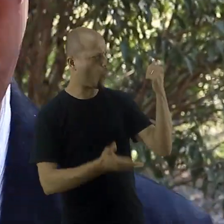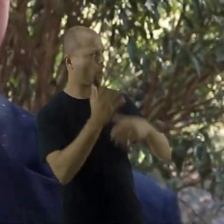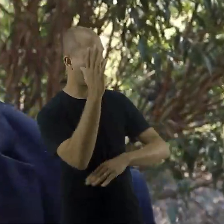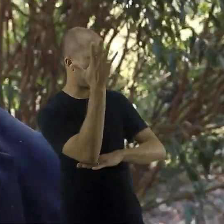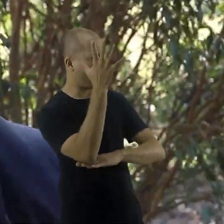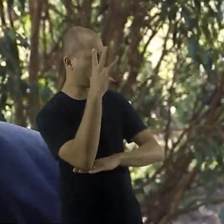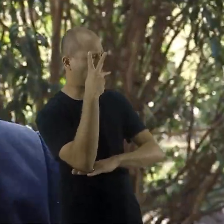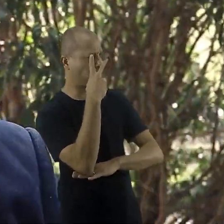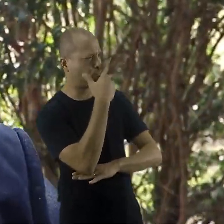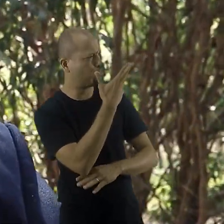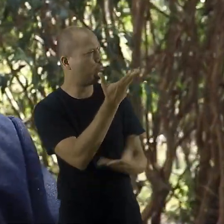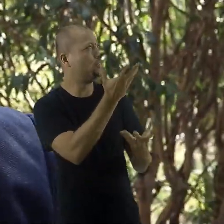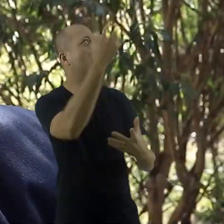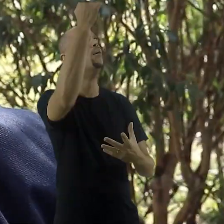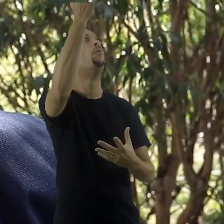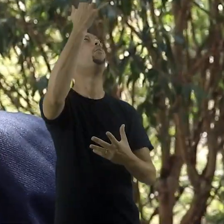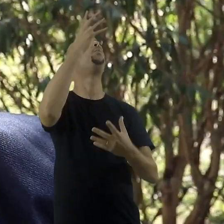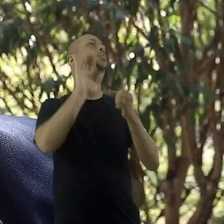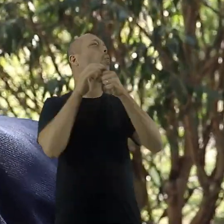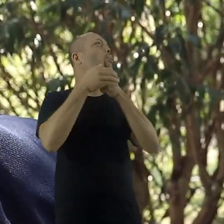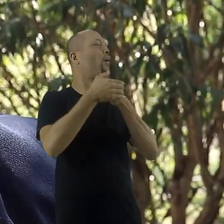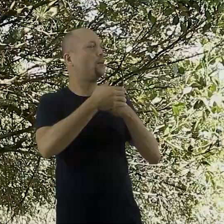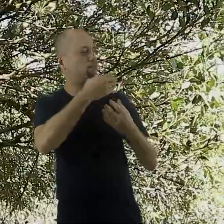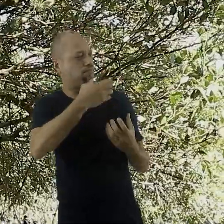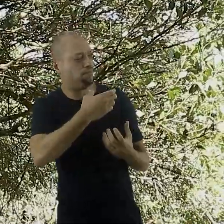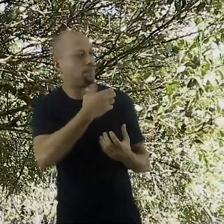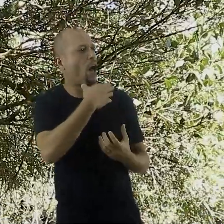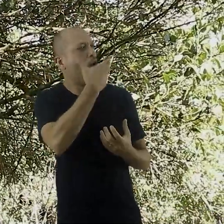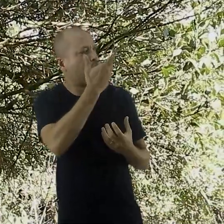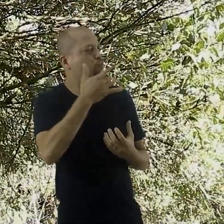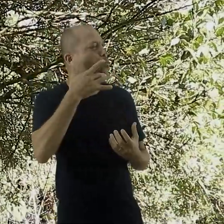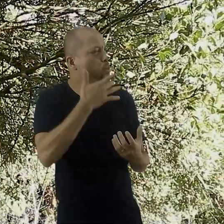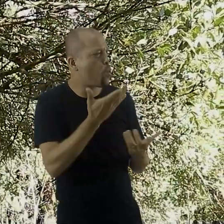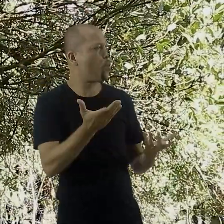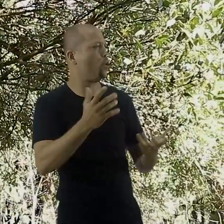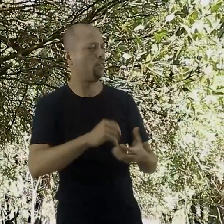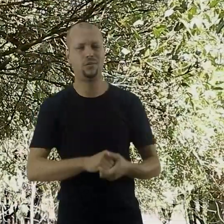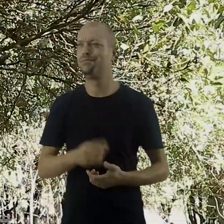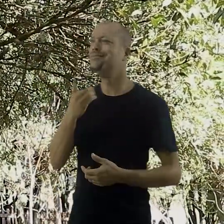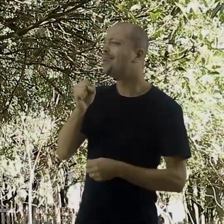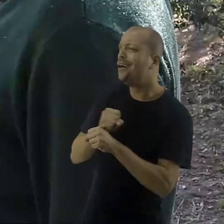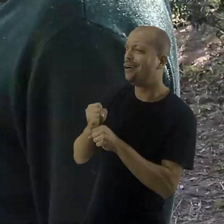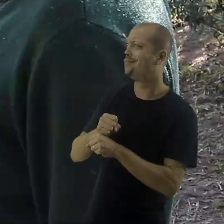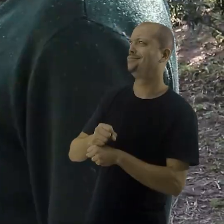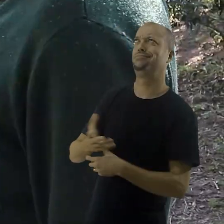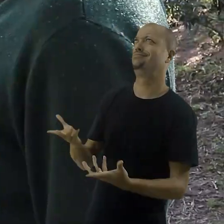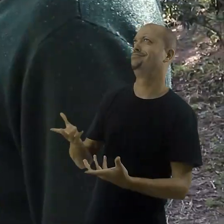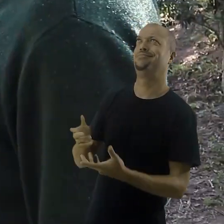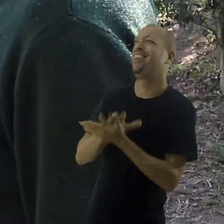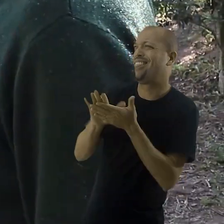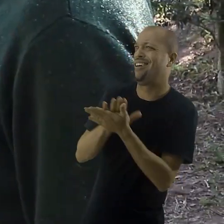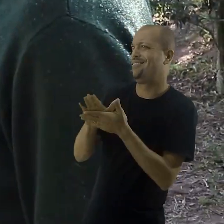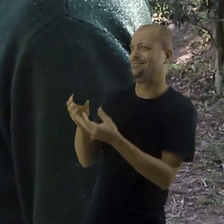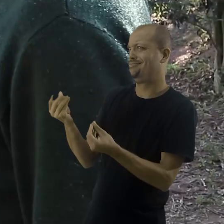tão linda, que dá uma sombra gostosa e um fruto tão doce? Faz 10 anos que eu plantei e nunca deu um fruto. Antes de você